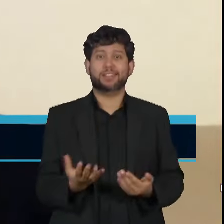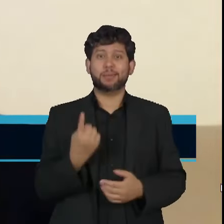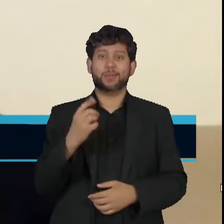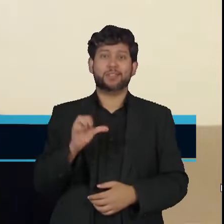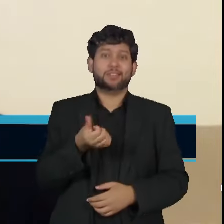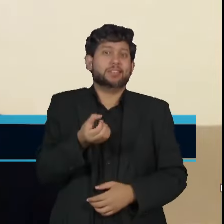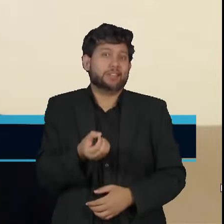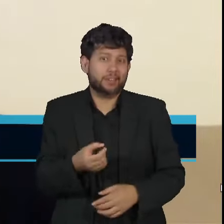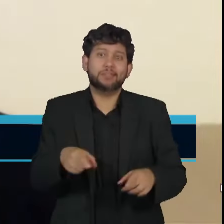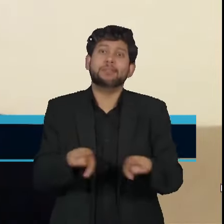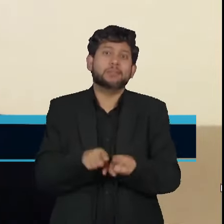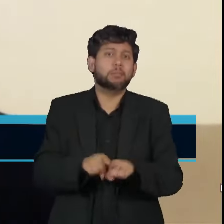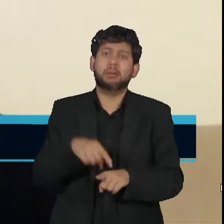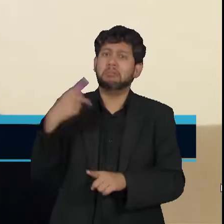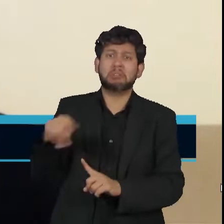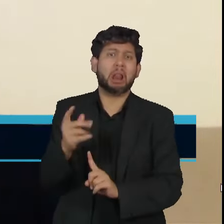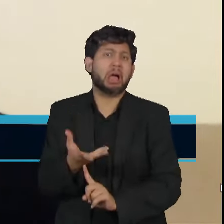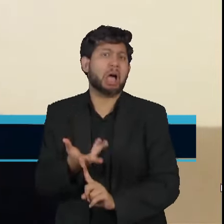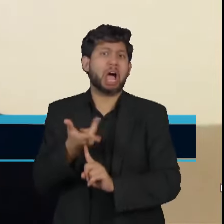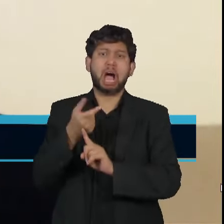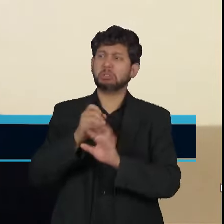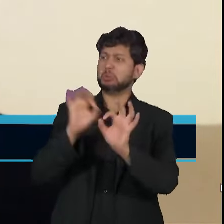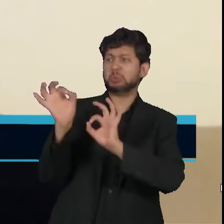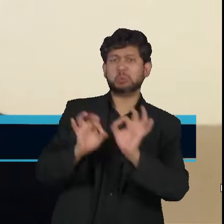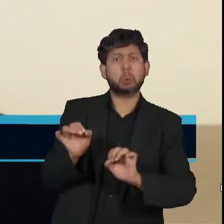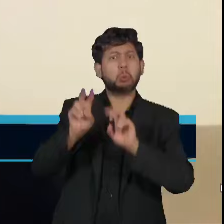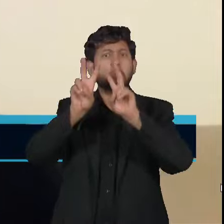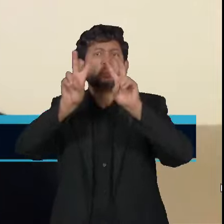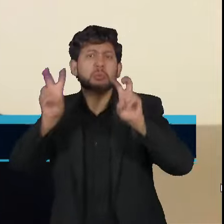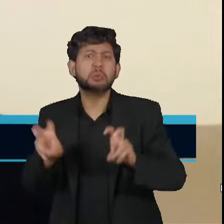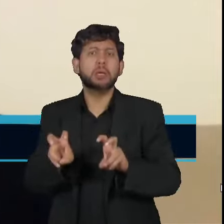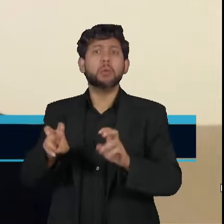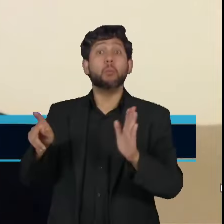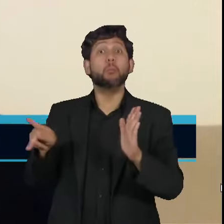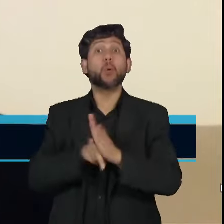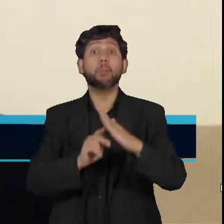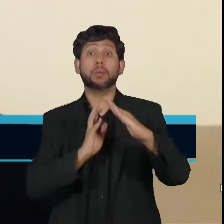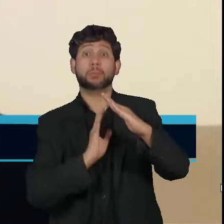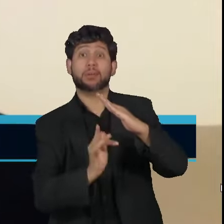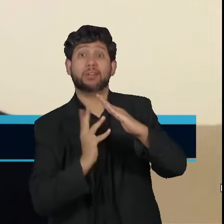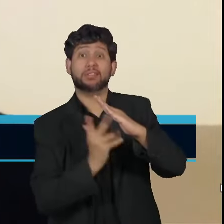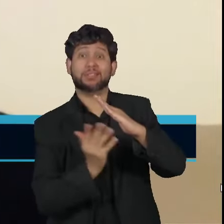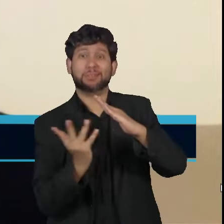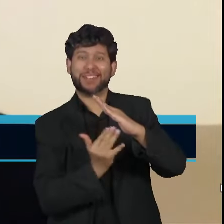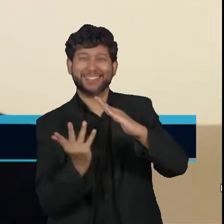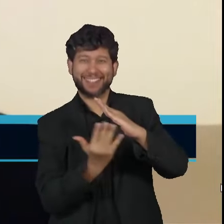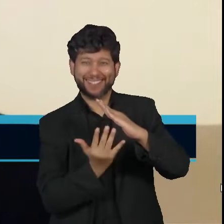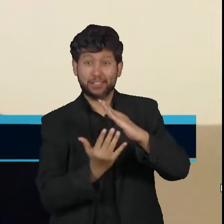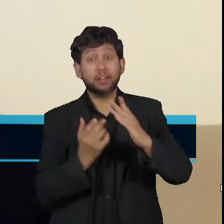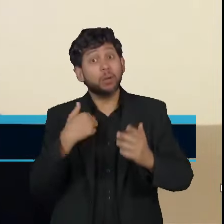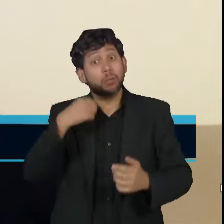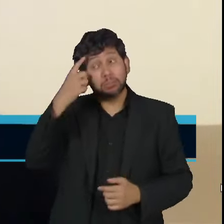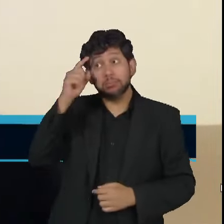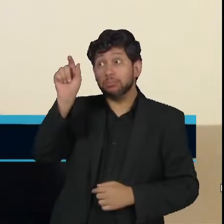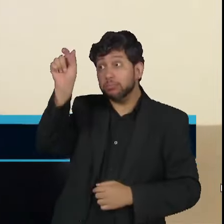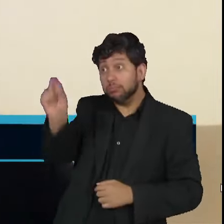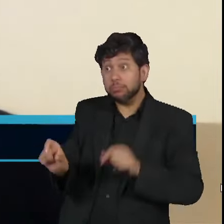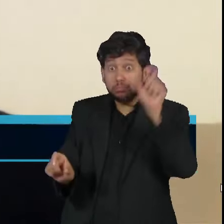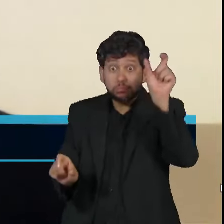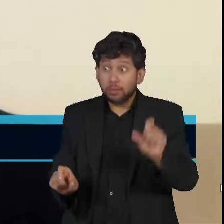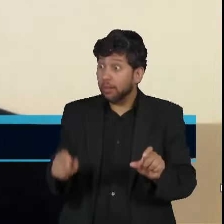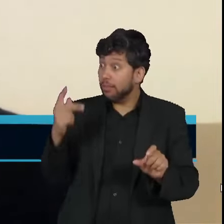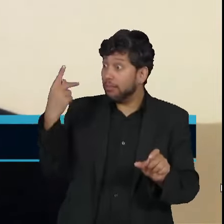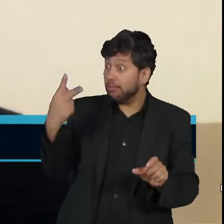60 também o trabalho lidando bastante com temas de imigração então eu pensei justamente nessas duas trajetórias